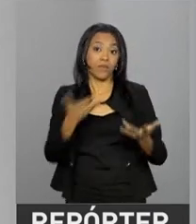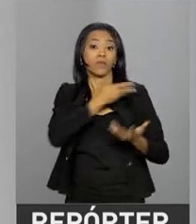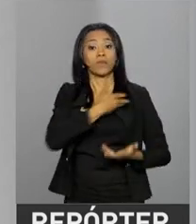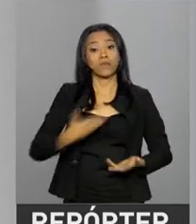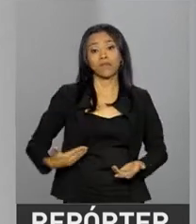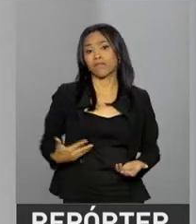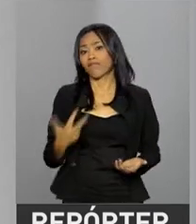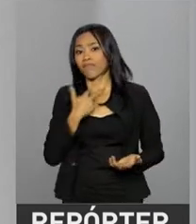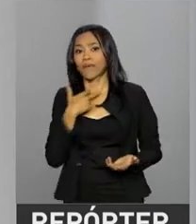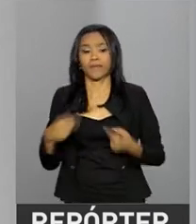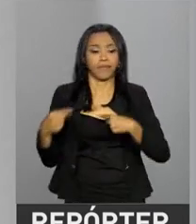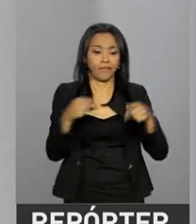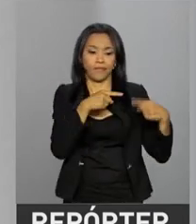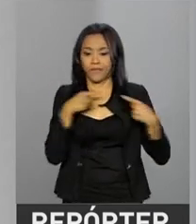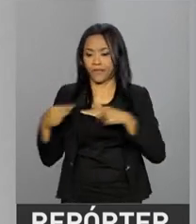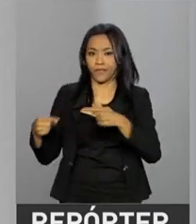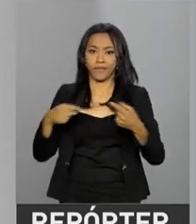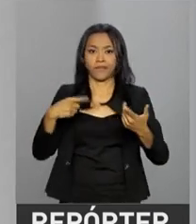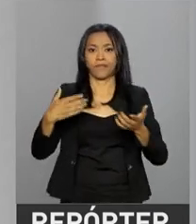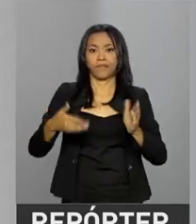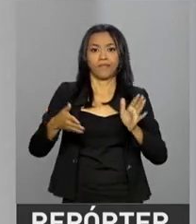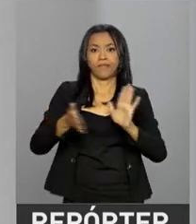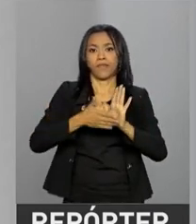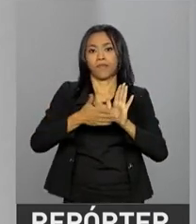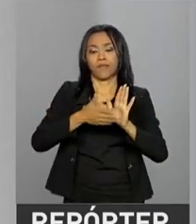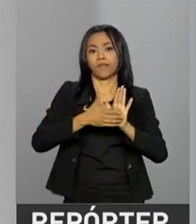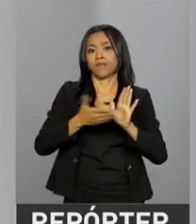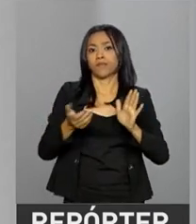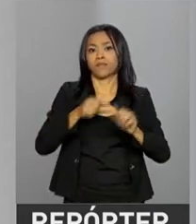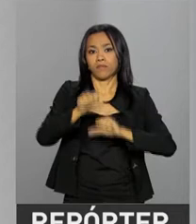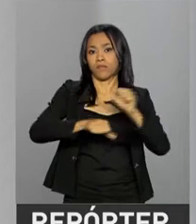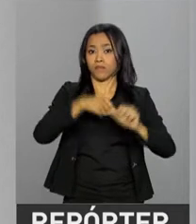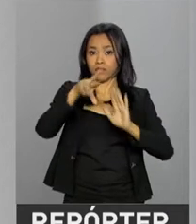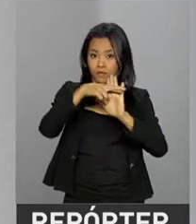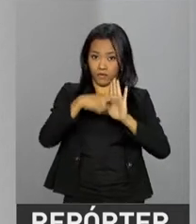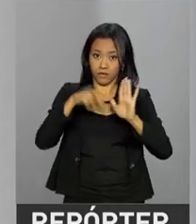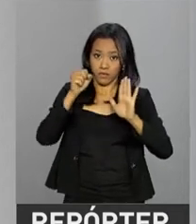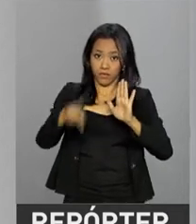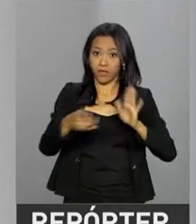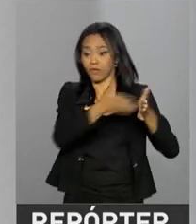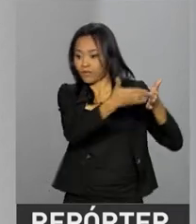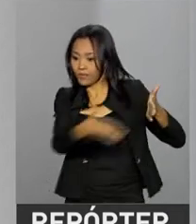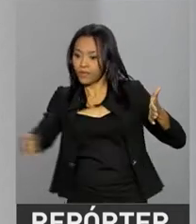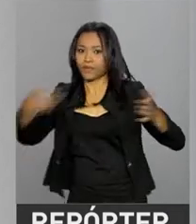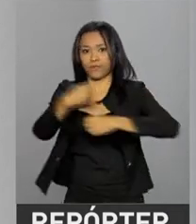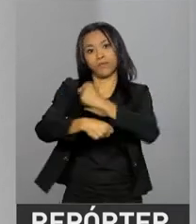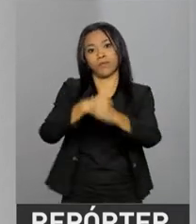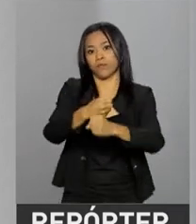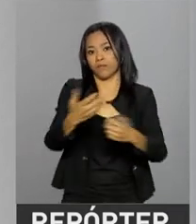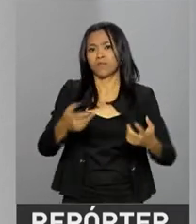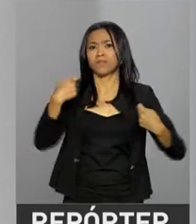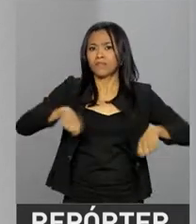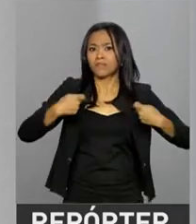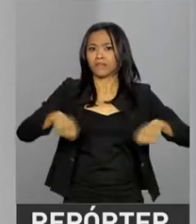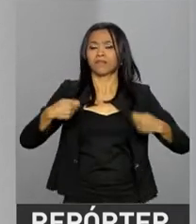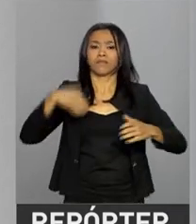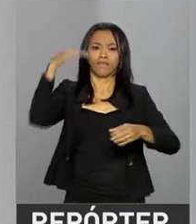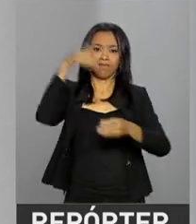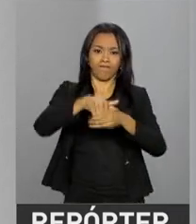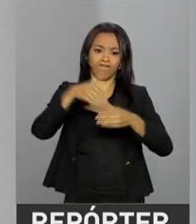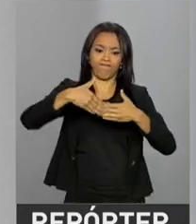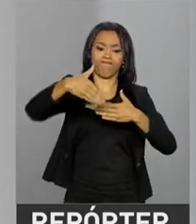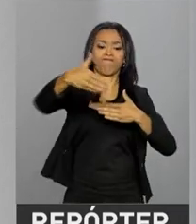pode ficar discutindo a reforma da previdência ao longo de todo o ano e afirmou que o tema precisa ser votado nas próximas semanas